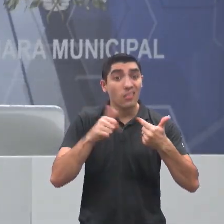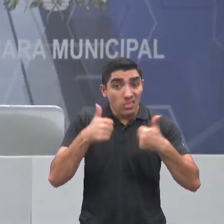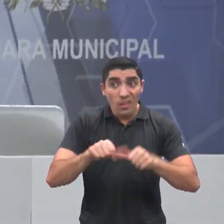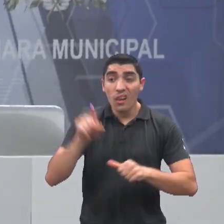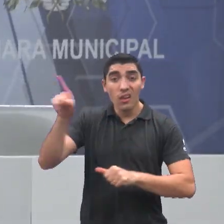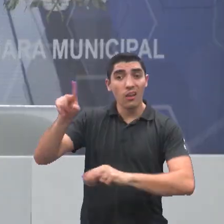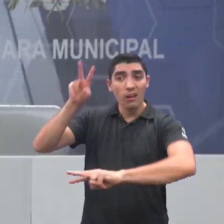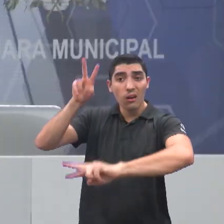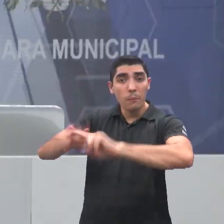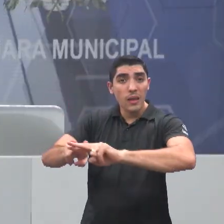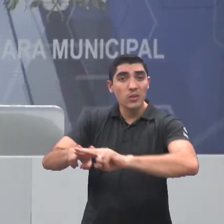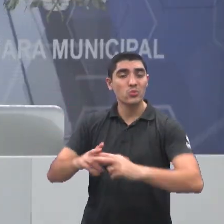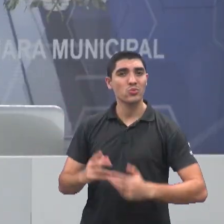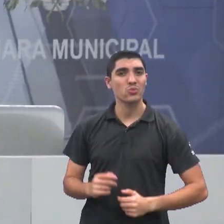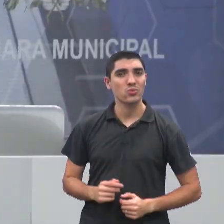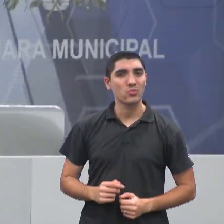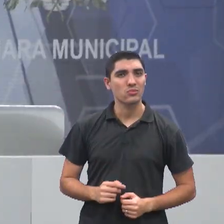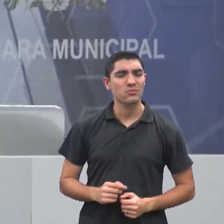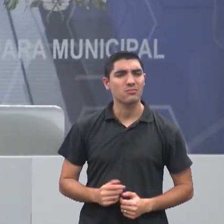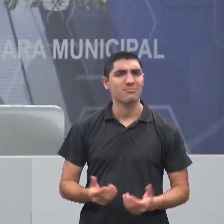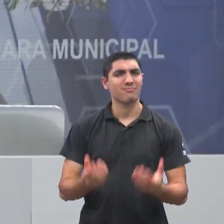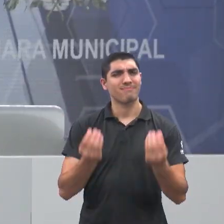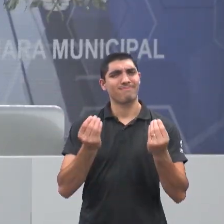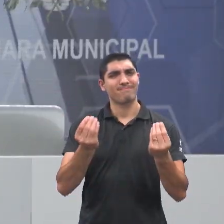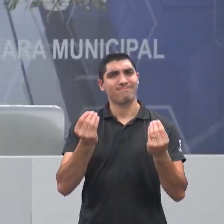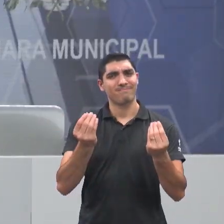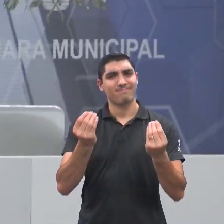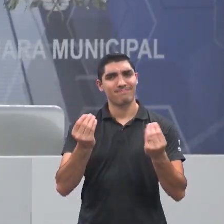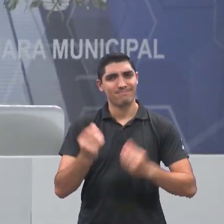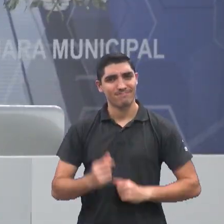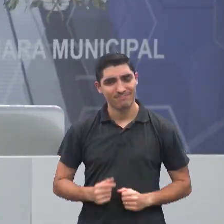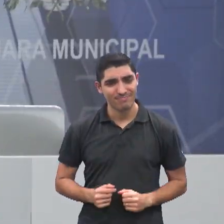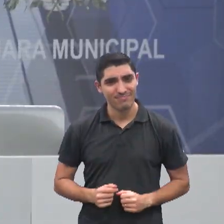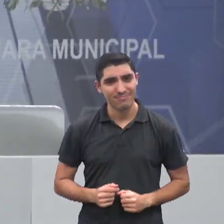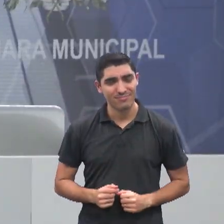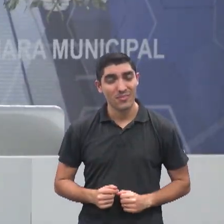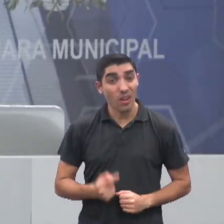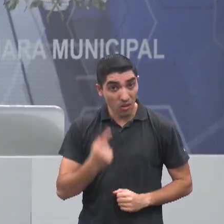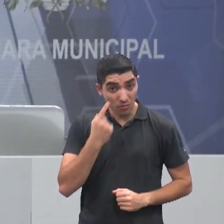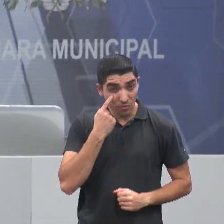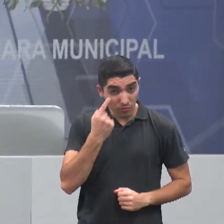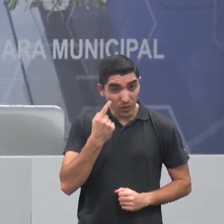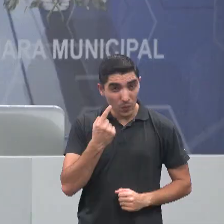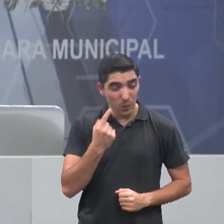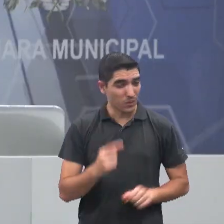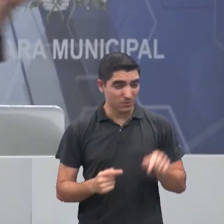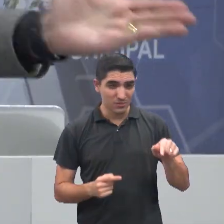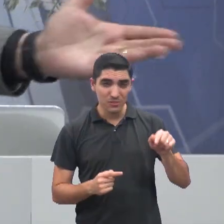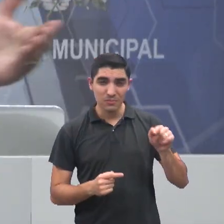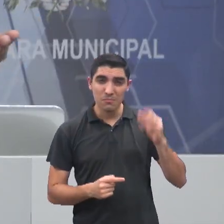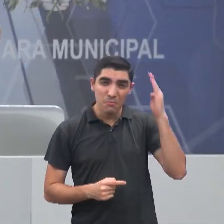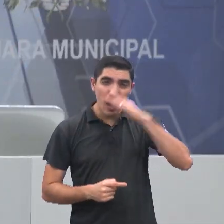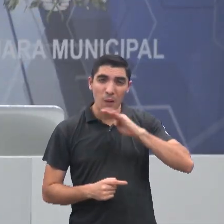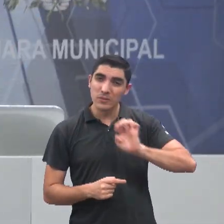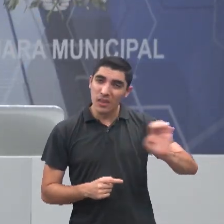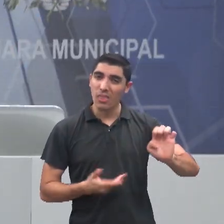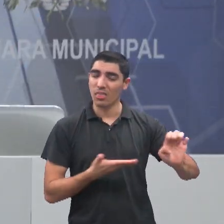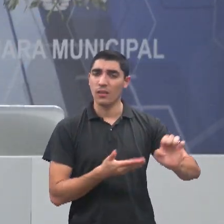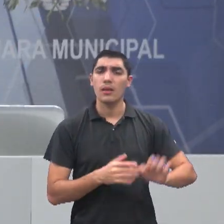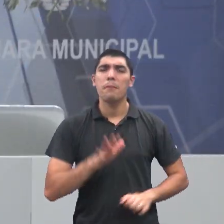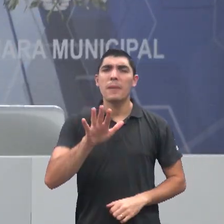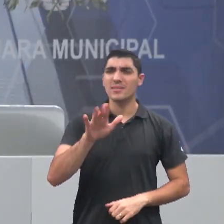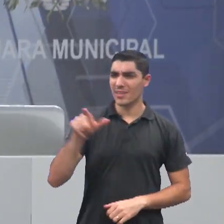cadeia. Caramba, será que isso é justo? Então, olha o tamanho do nosso inimigo. Aí o vereador vai lá e posta contra